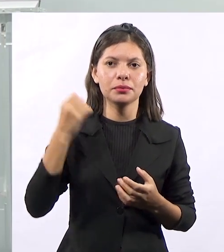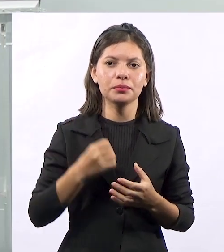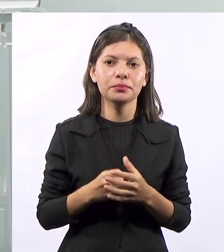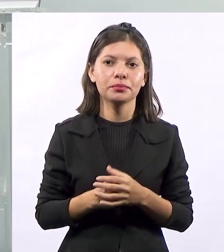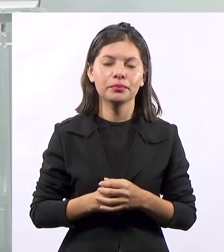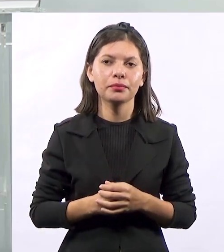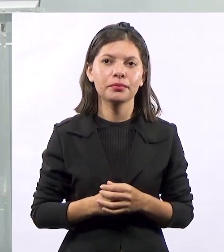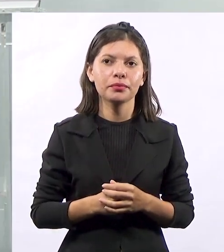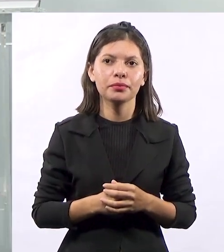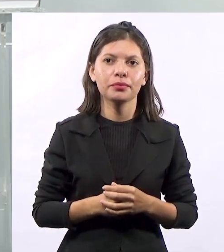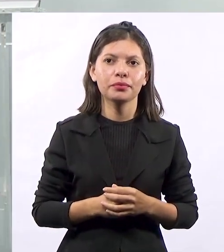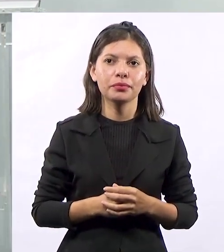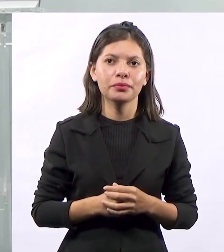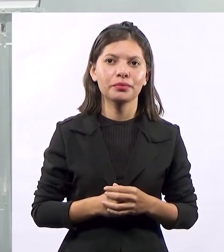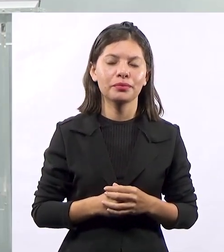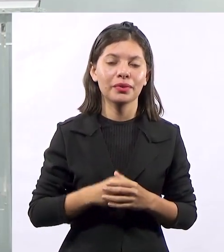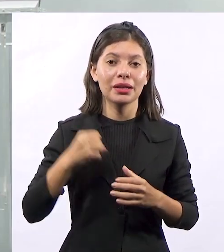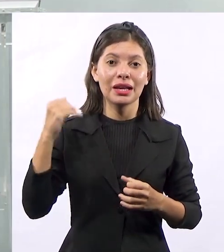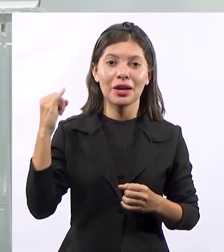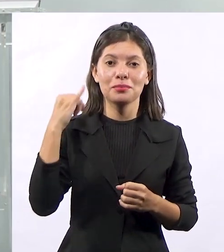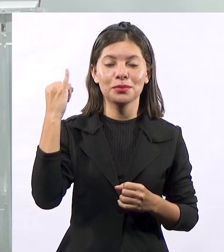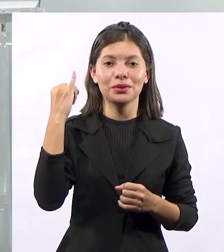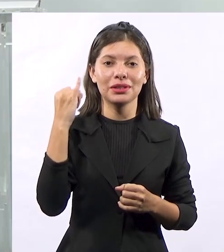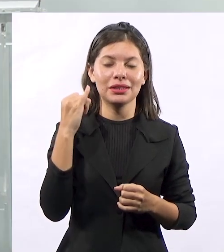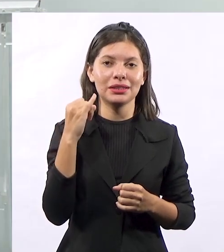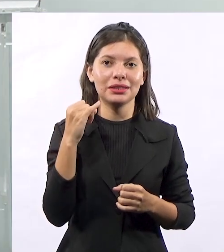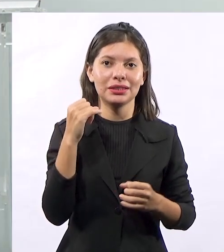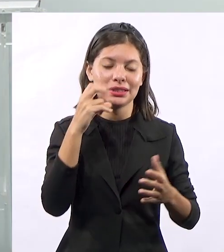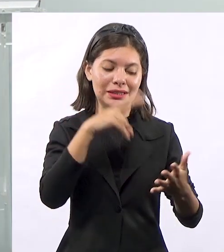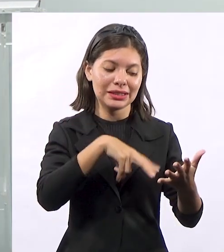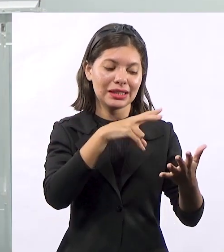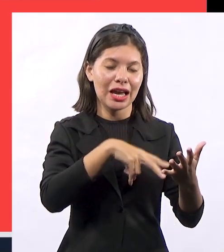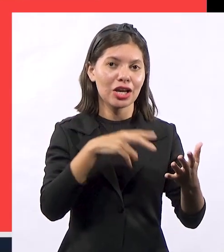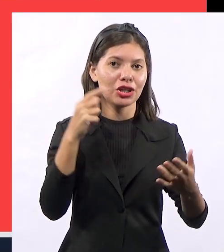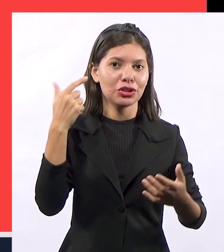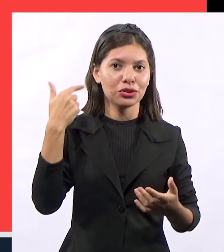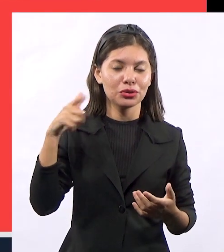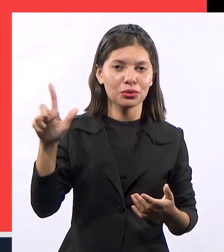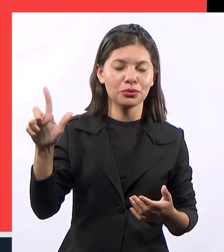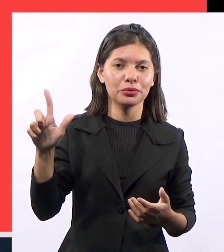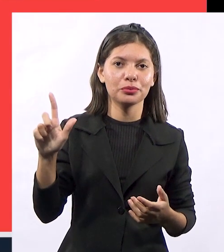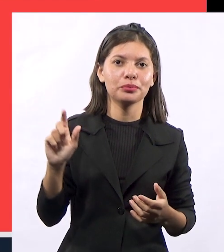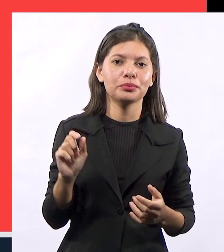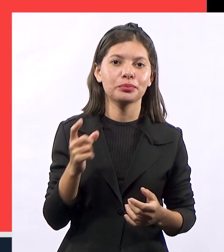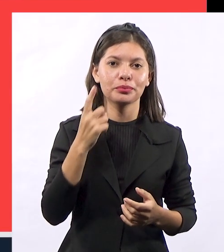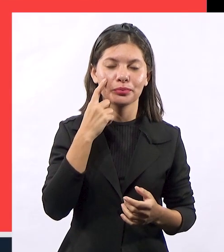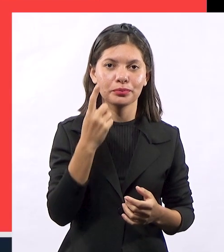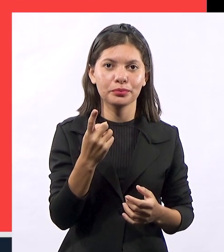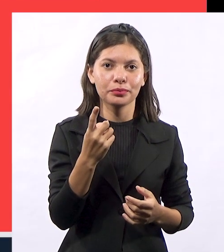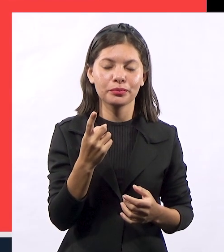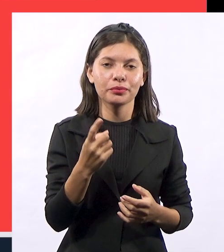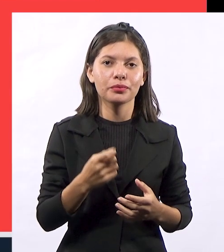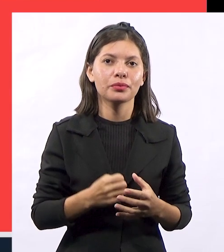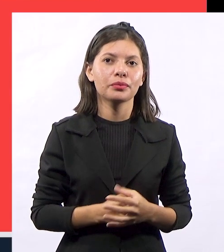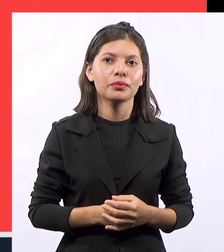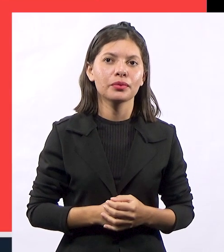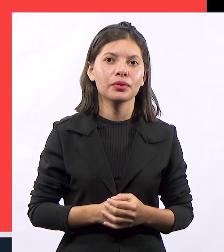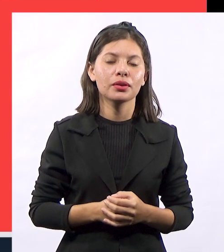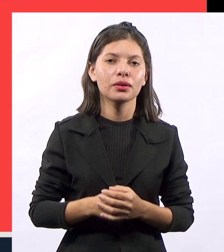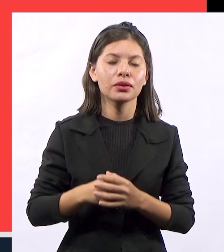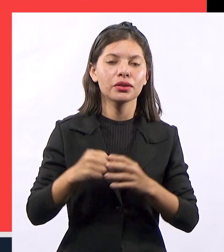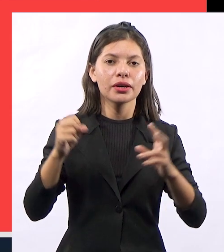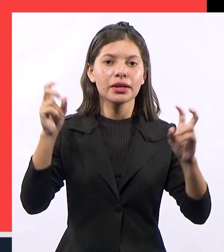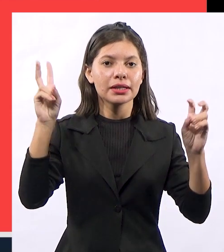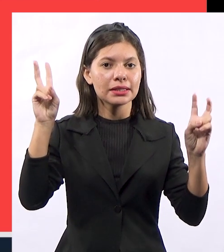de toda a fundamentação teórica. A gente vai ler mais uma vez, perceba. Ó, discorrer sobre o que já foi escrito sobre o